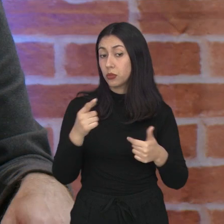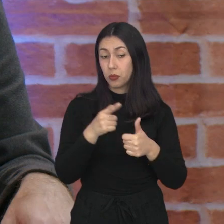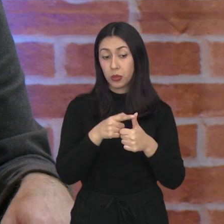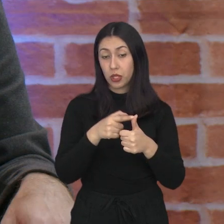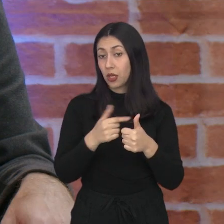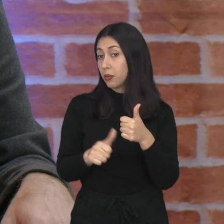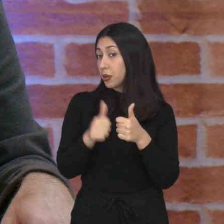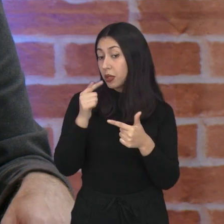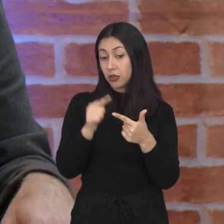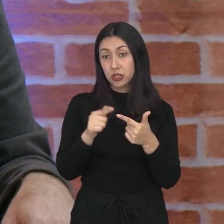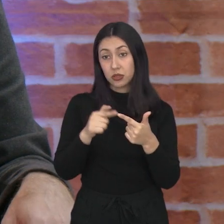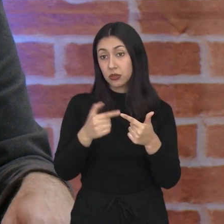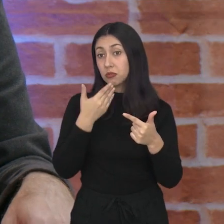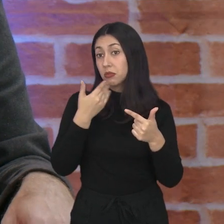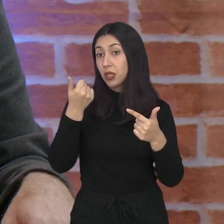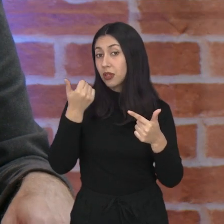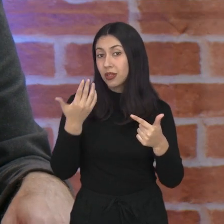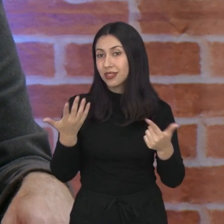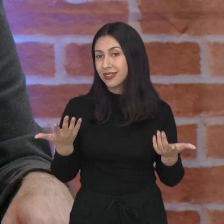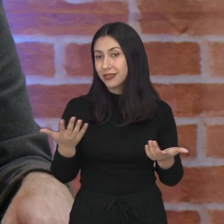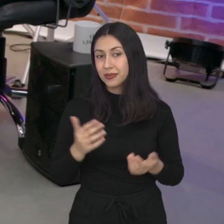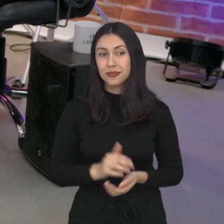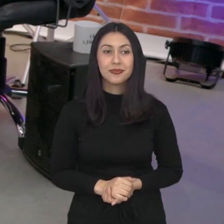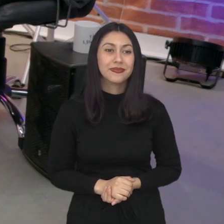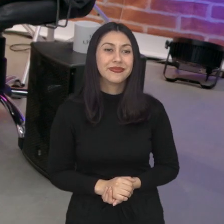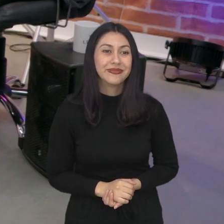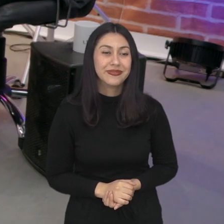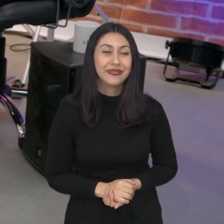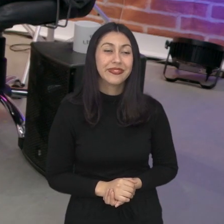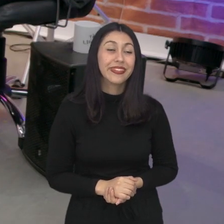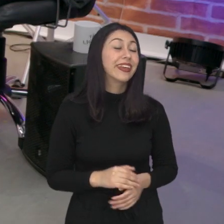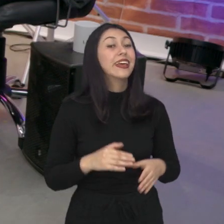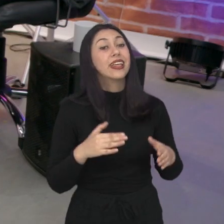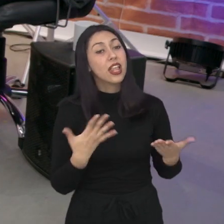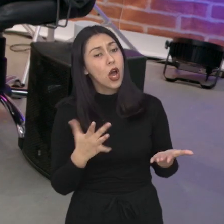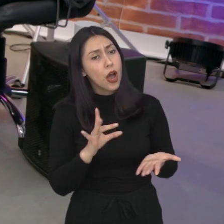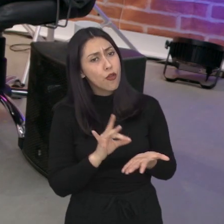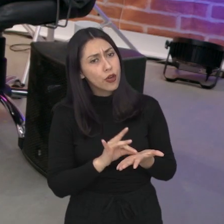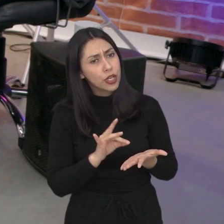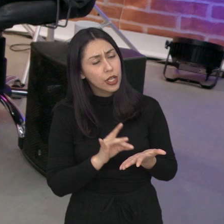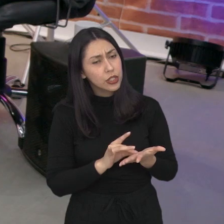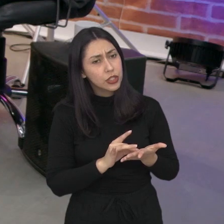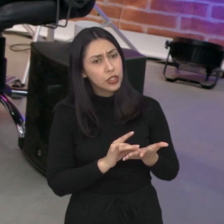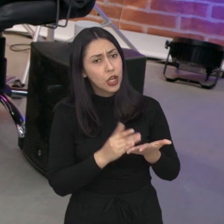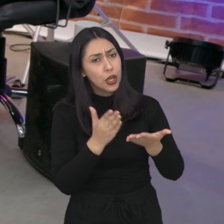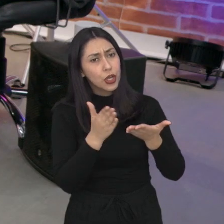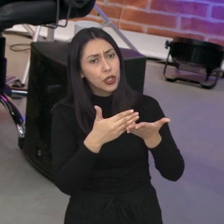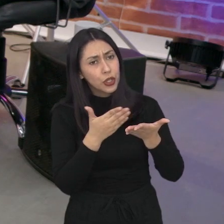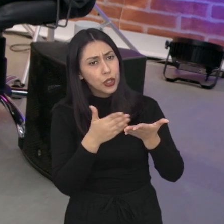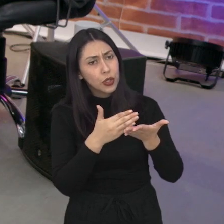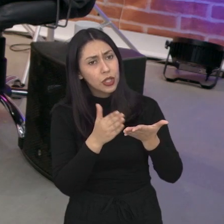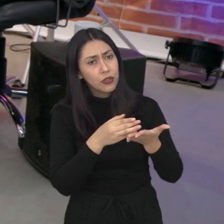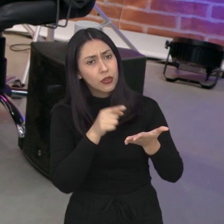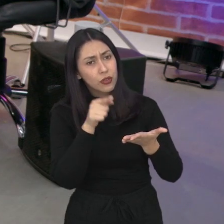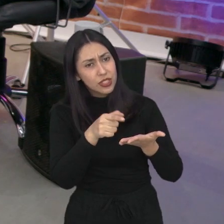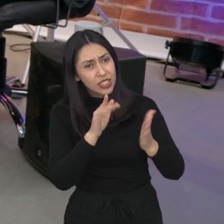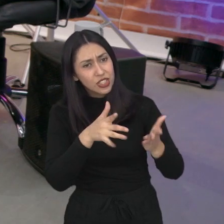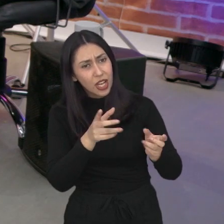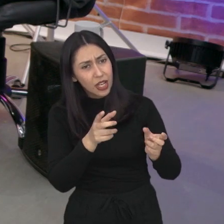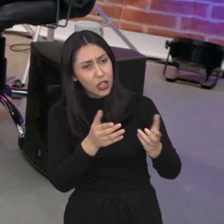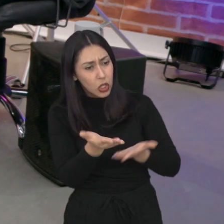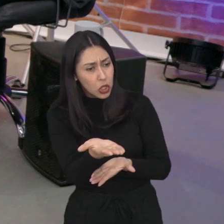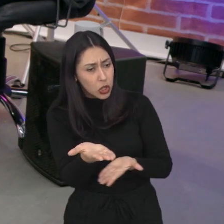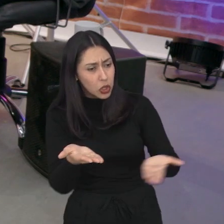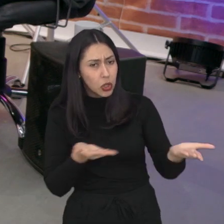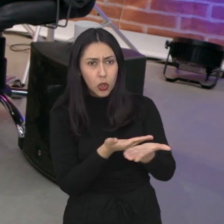dois. O primeiro porque é o primeiro, o segundo porque é o melhor. E é verdade que um desses livros que estão esgotados, você trocou numa